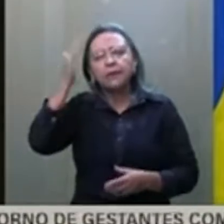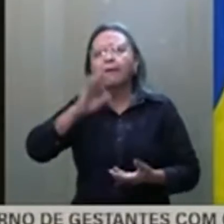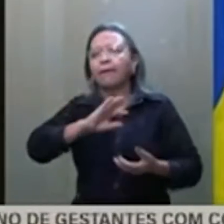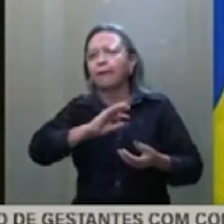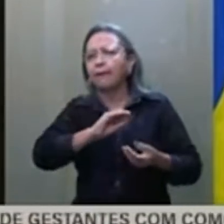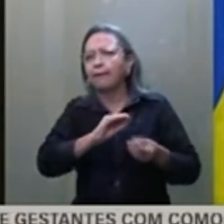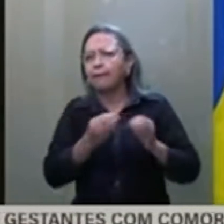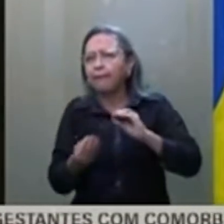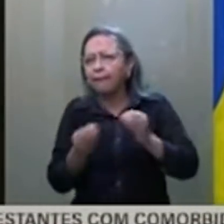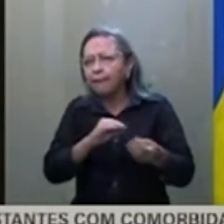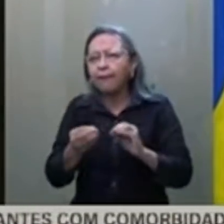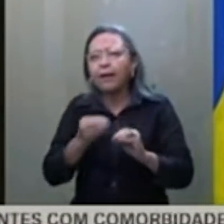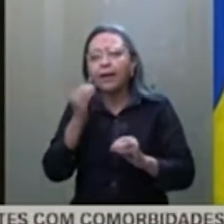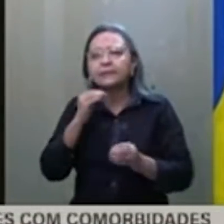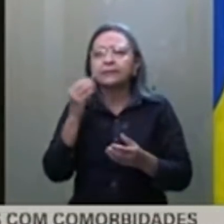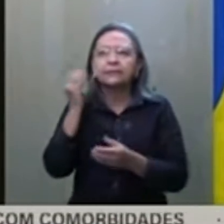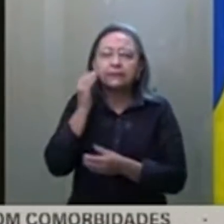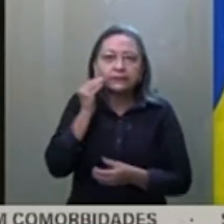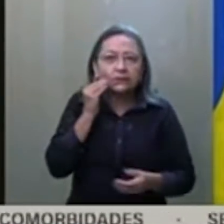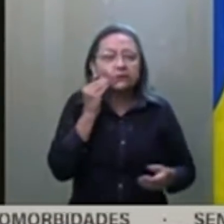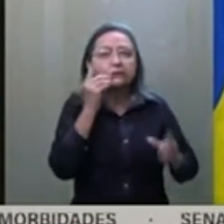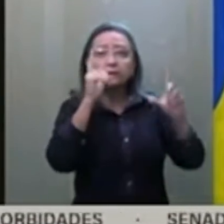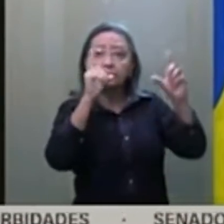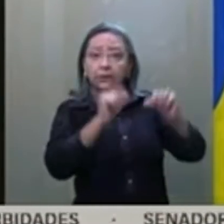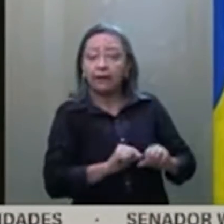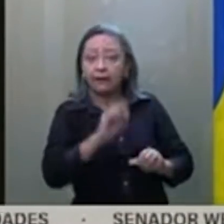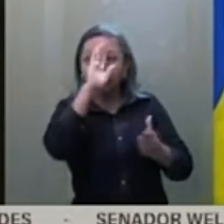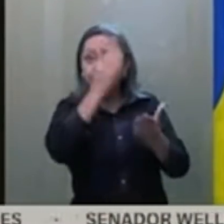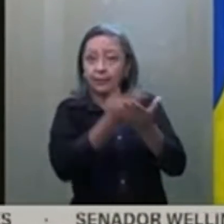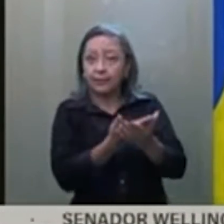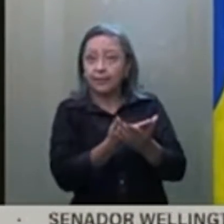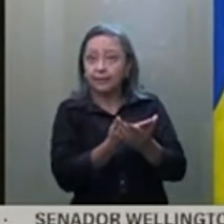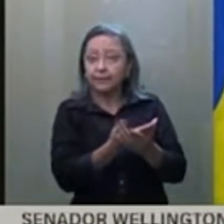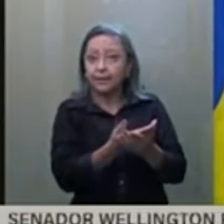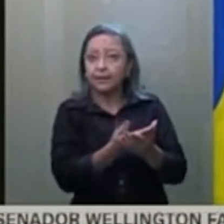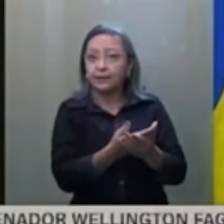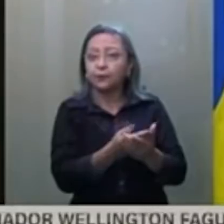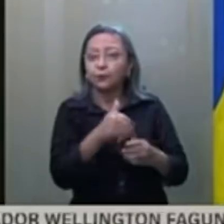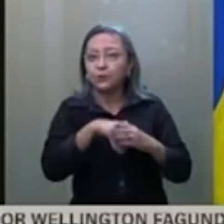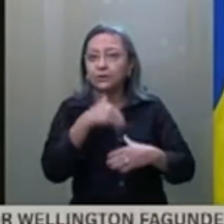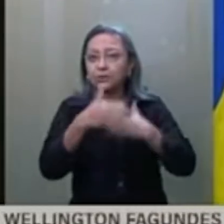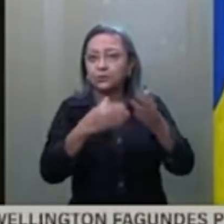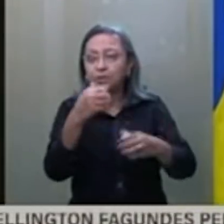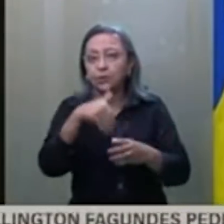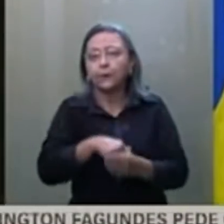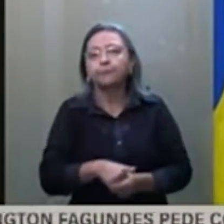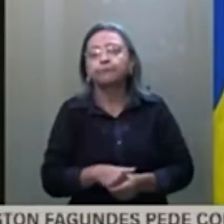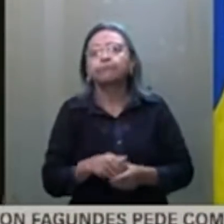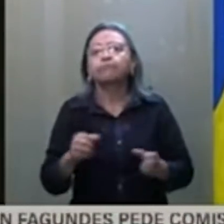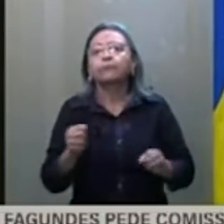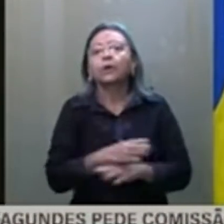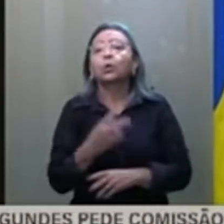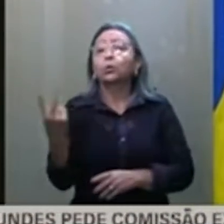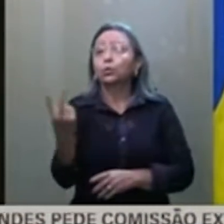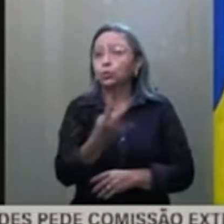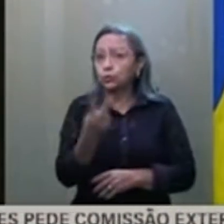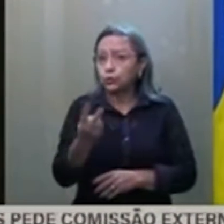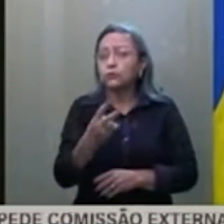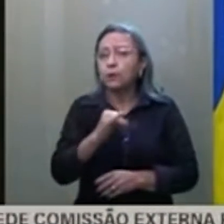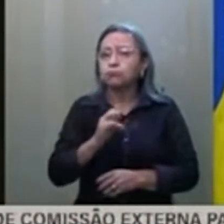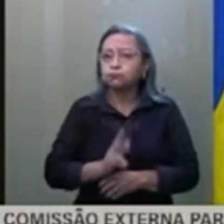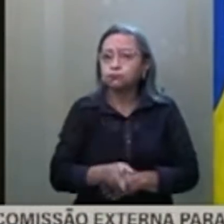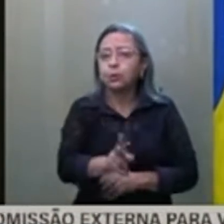de minar a credibilidade do processo eleitoral o encerro ambos darão sequência